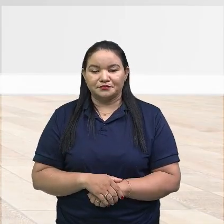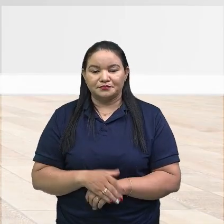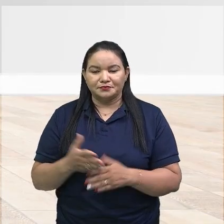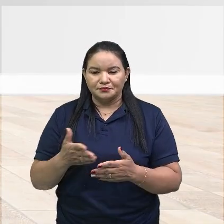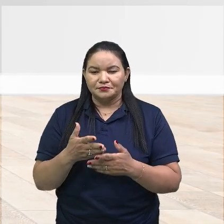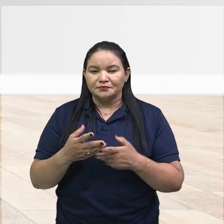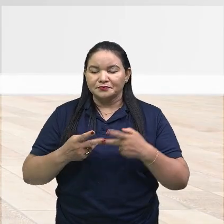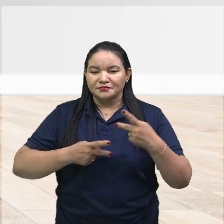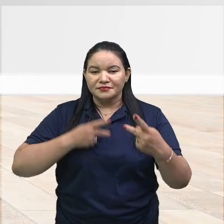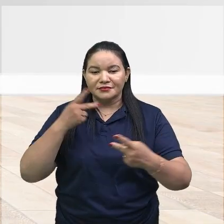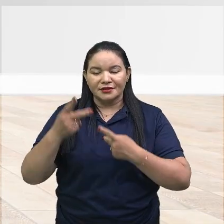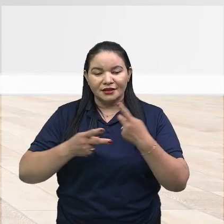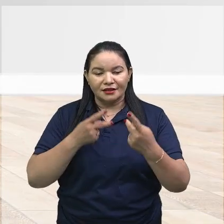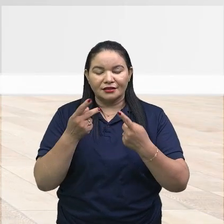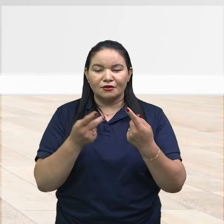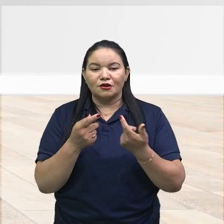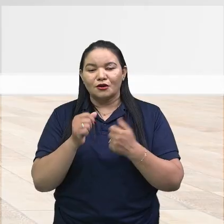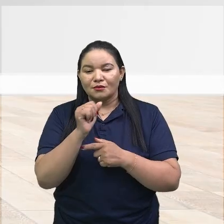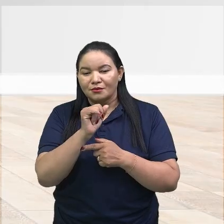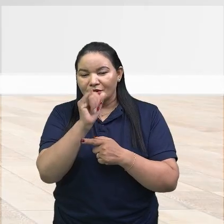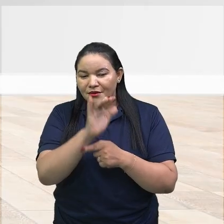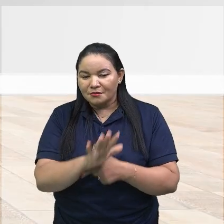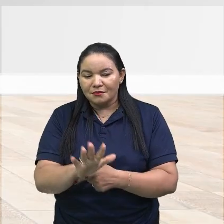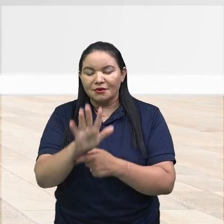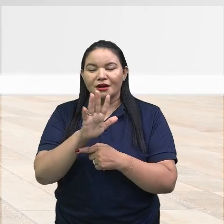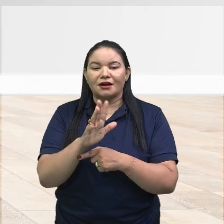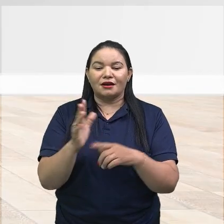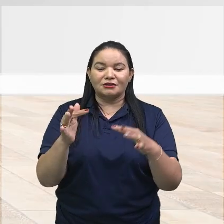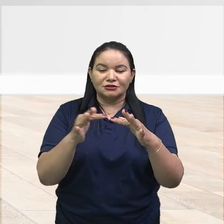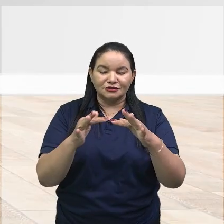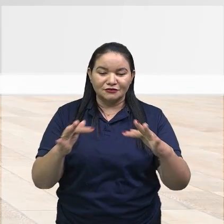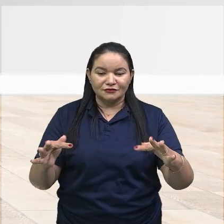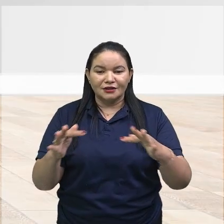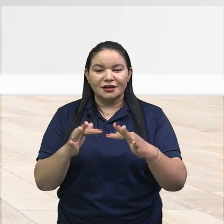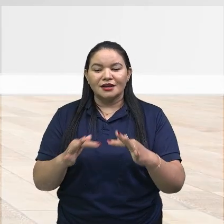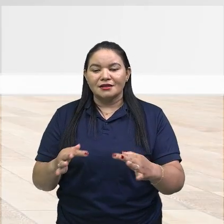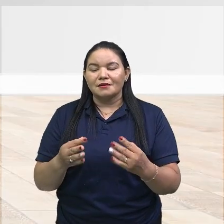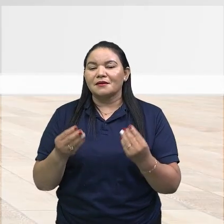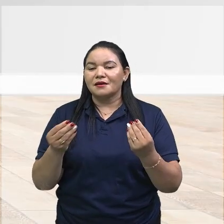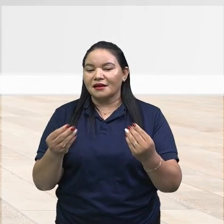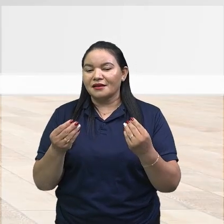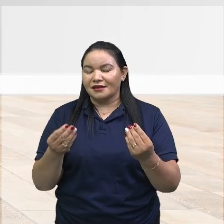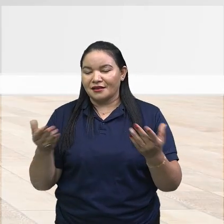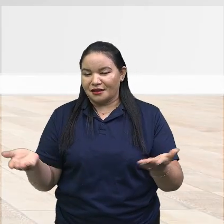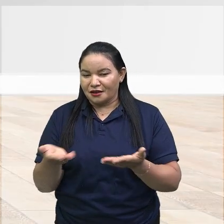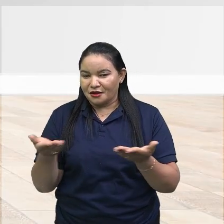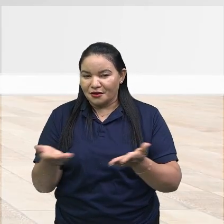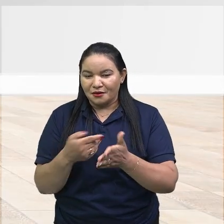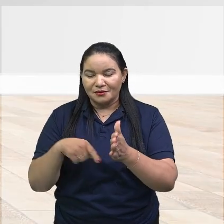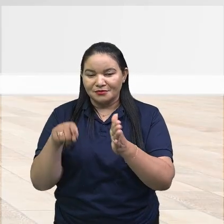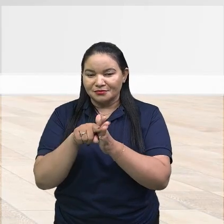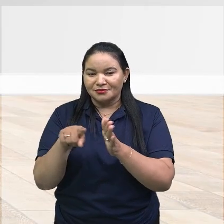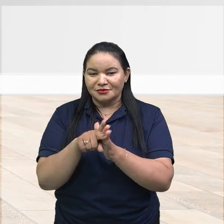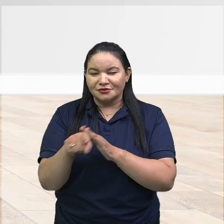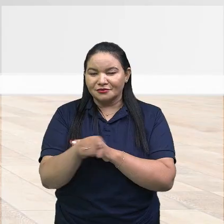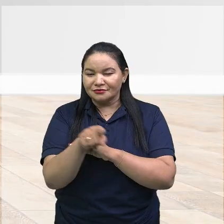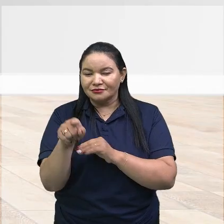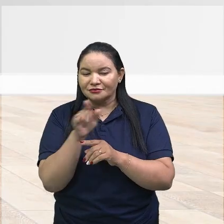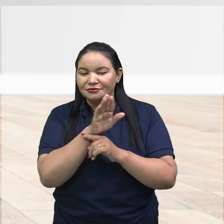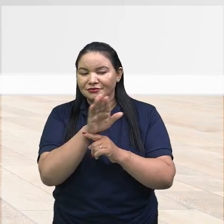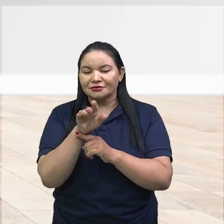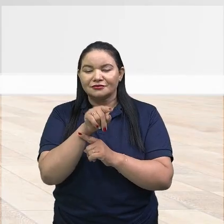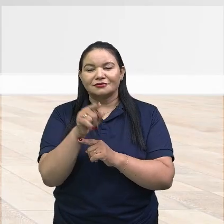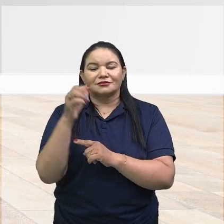tudo isso sobre as imagens, sobre essas frases, para fazer uma pergunta e fazê-los refletir.